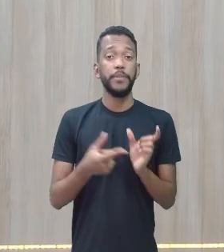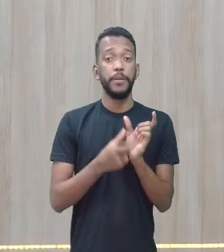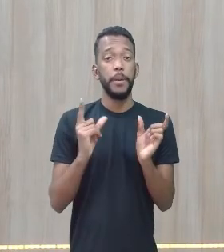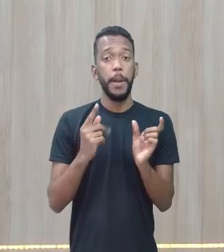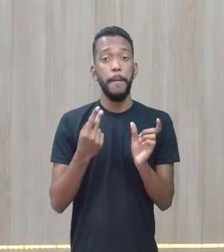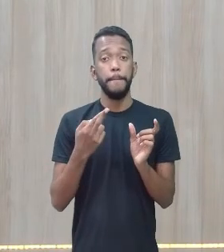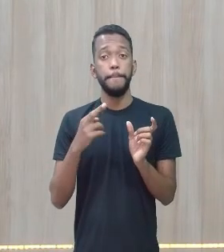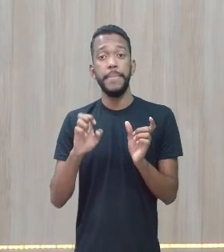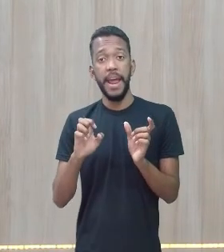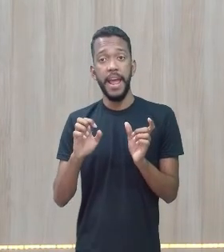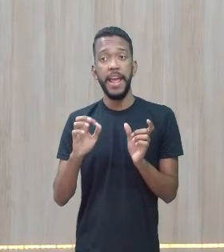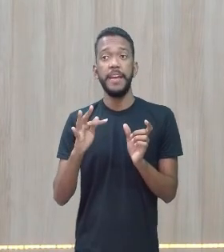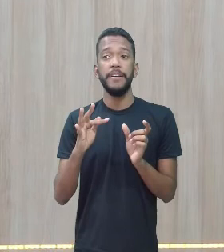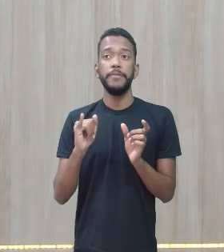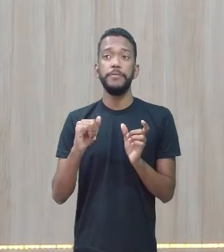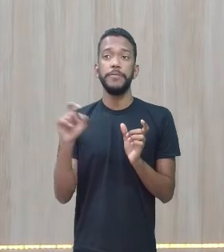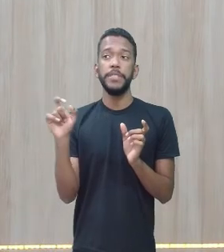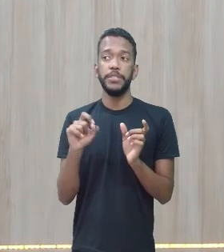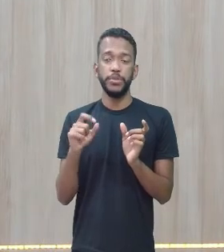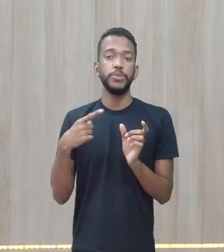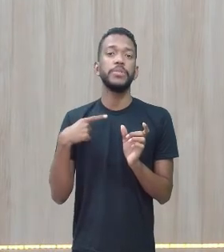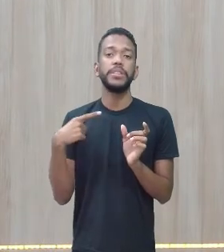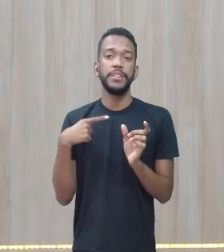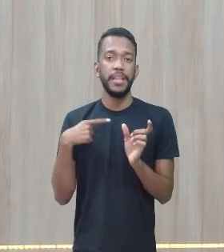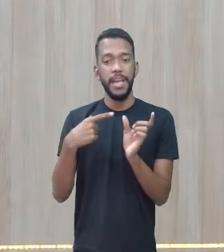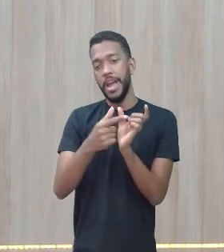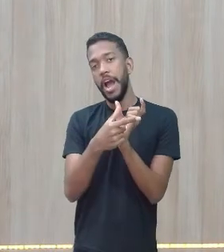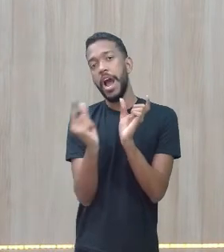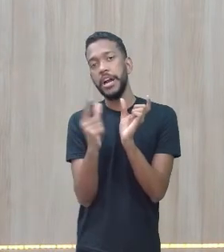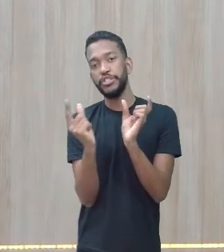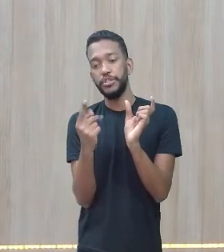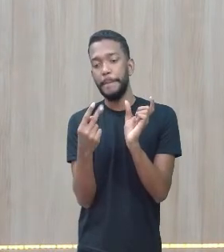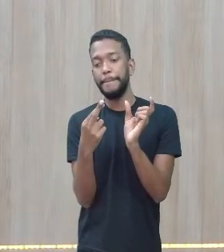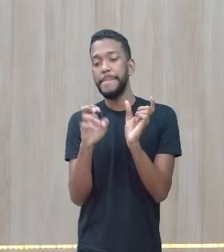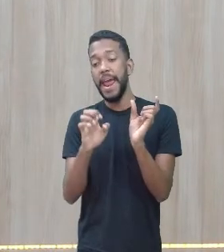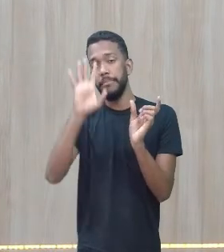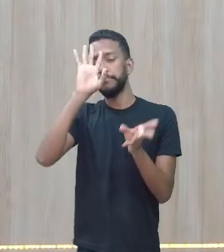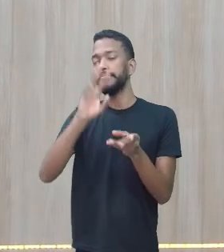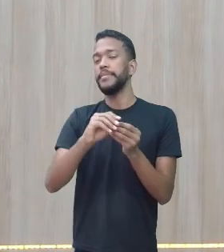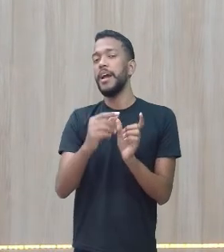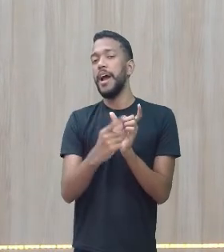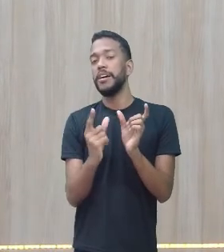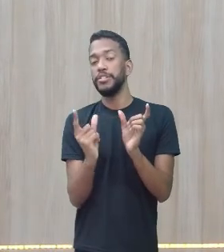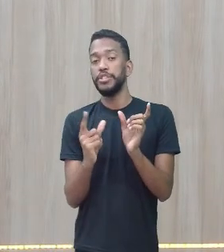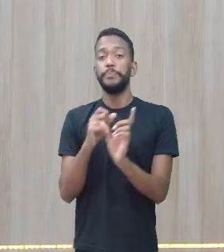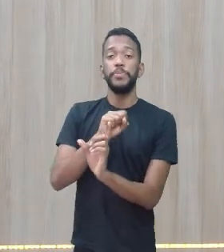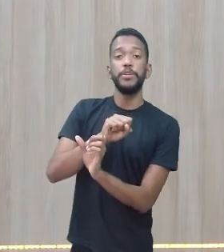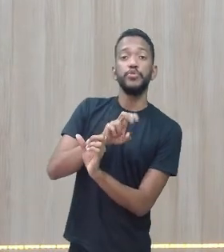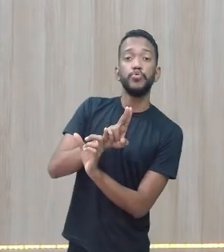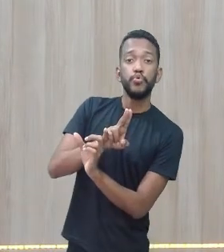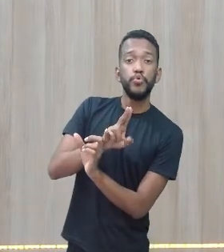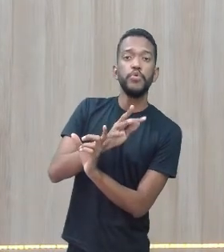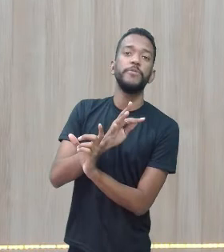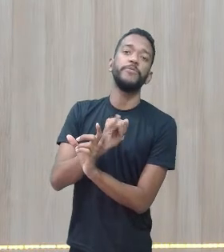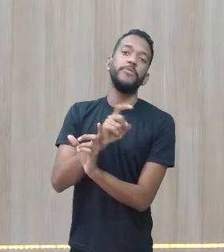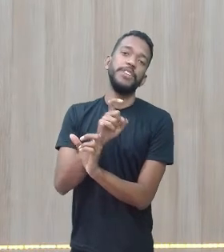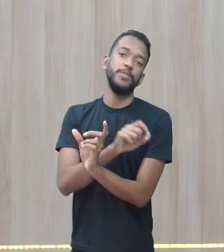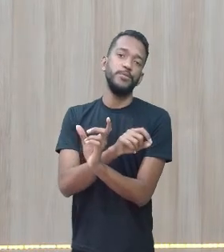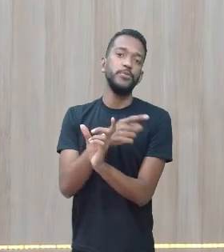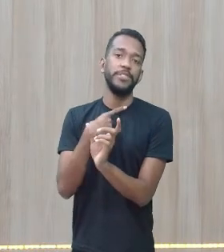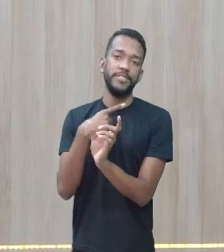prefixo é aquela partezinha que vem antes do radical. E o sufixo é aquela parte que